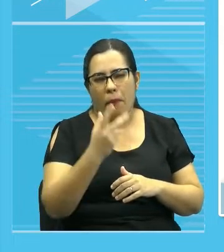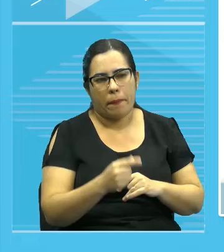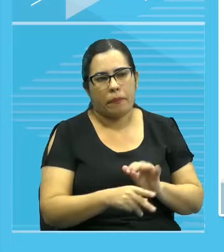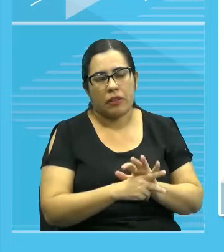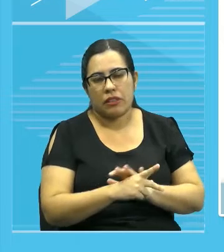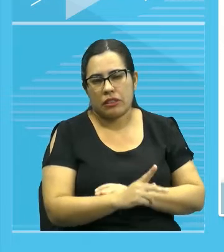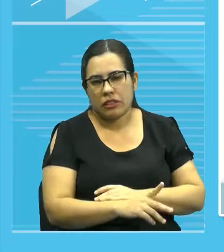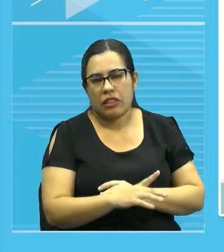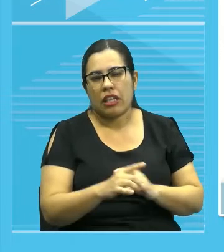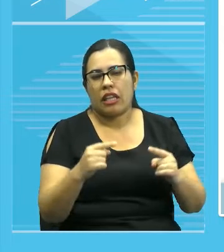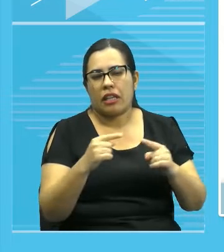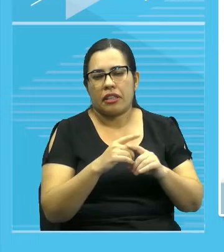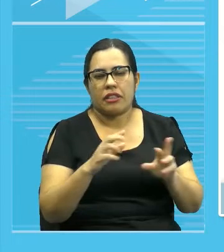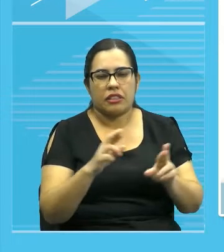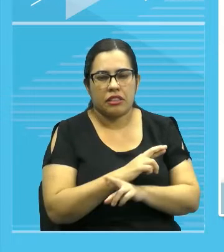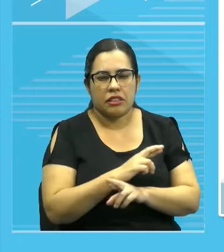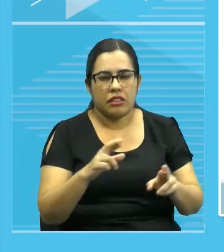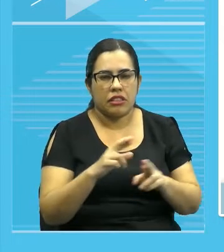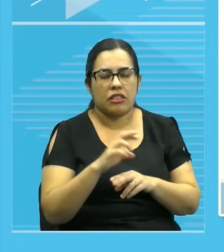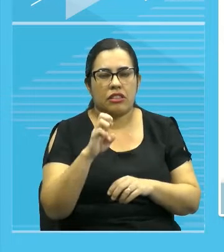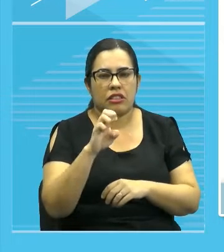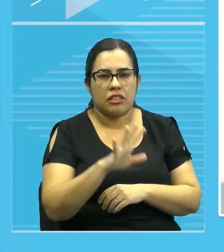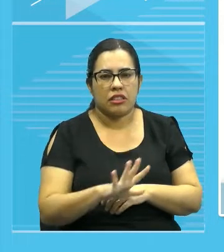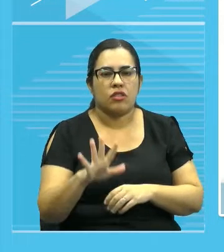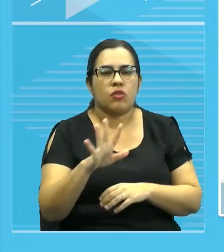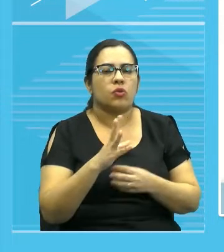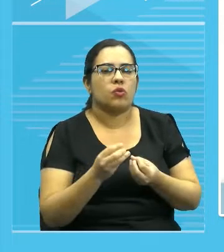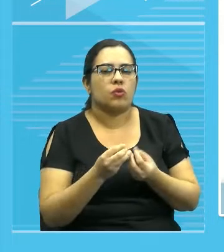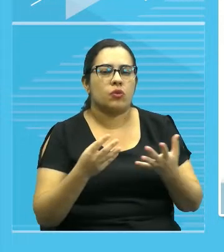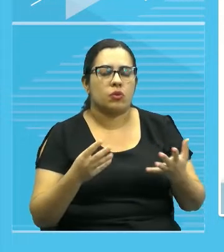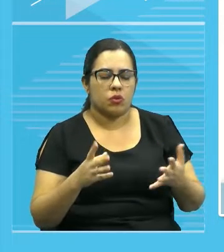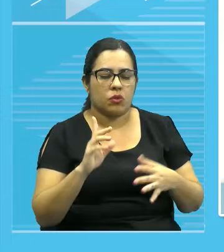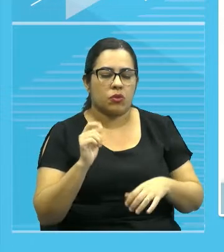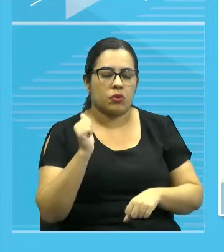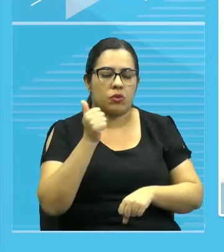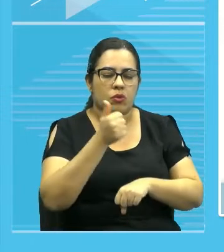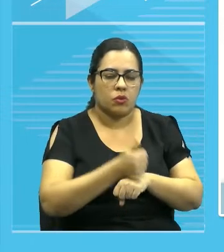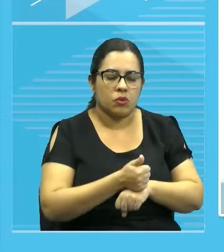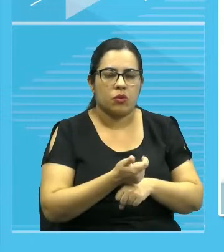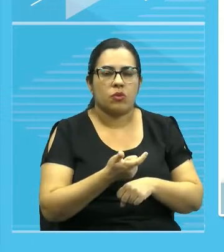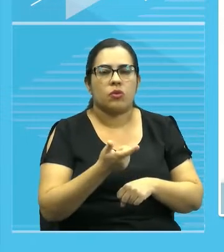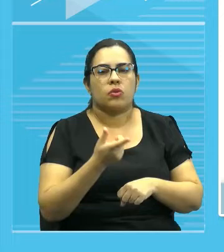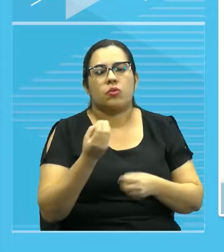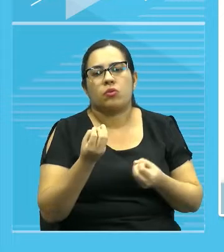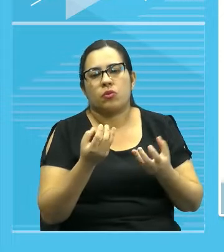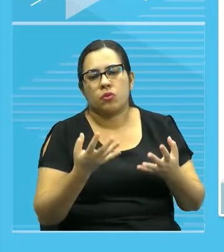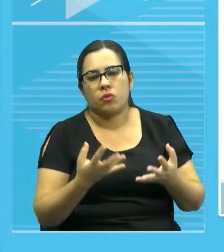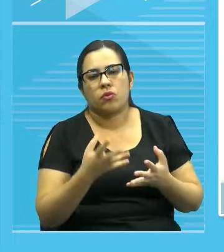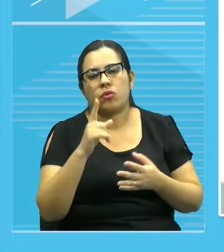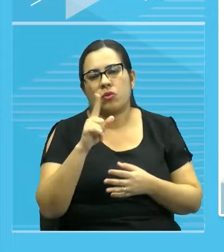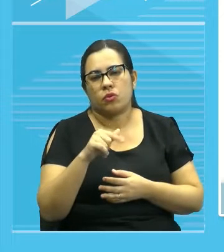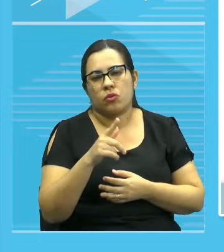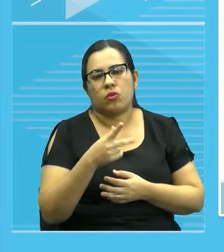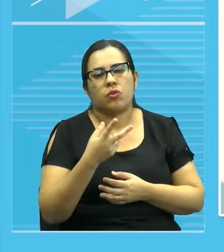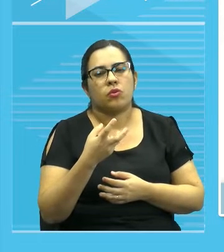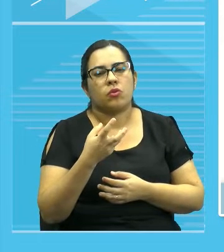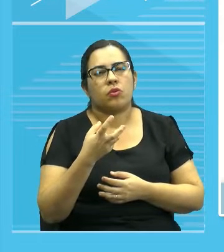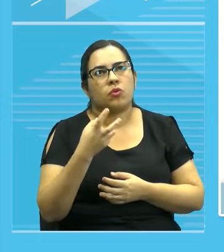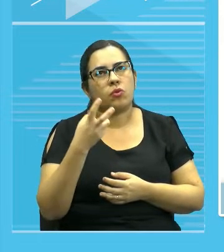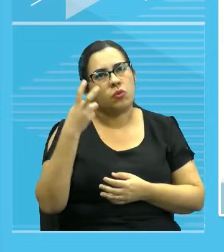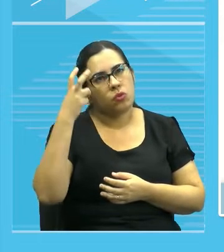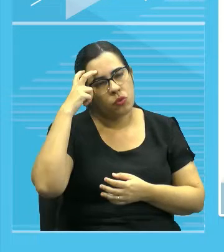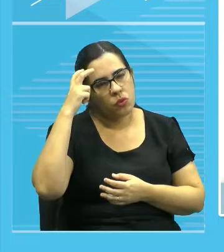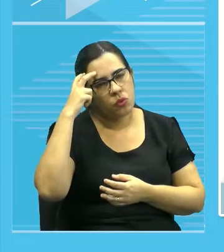associou a europeu né para usurpar a cultura a música